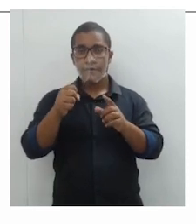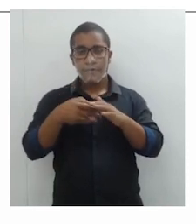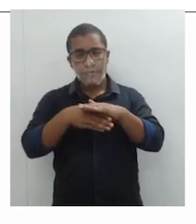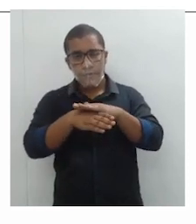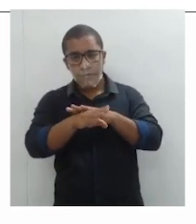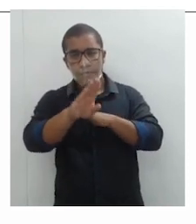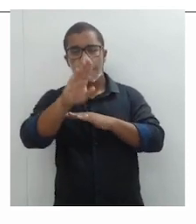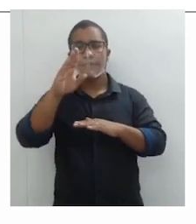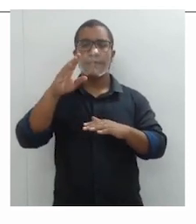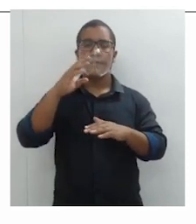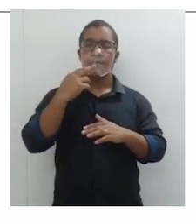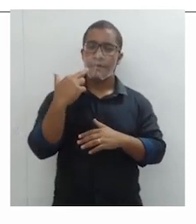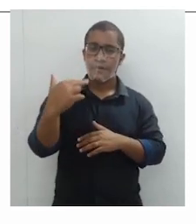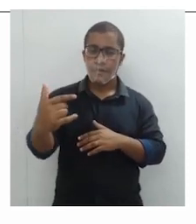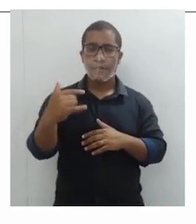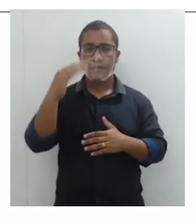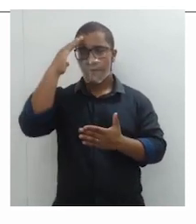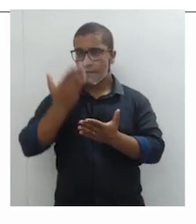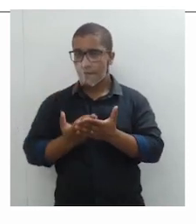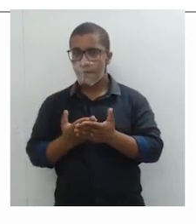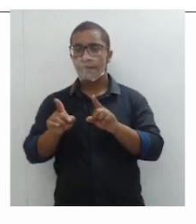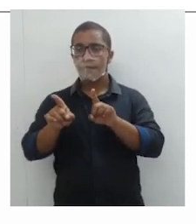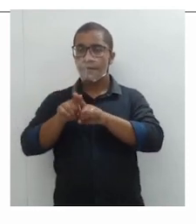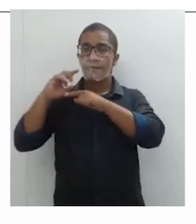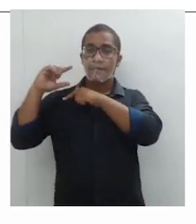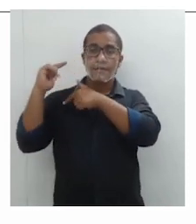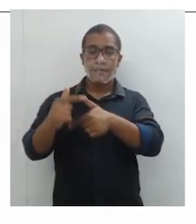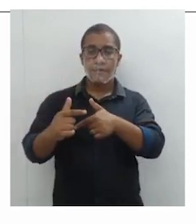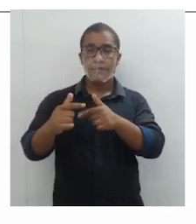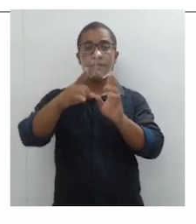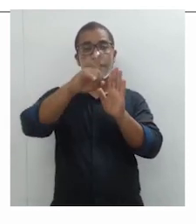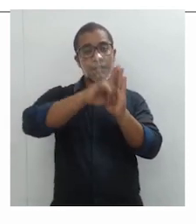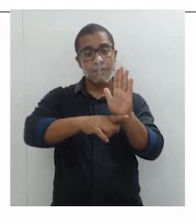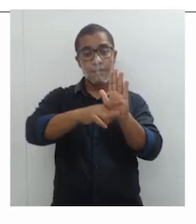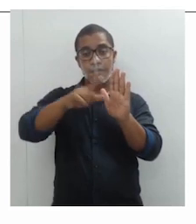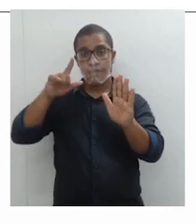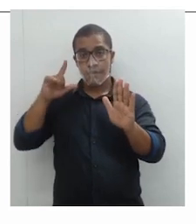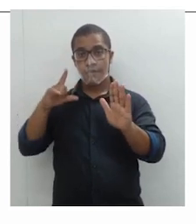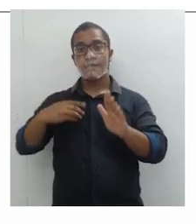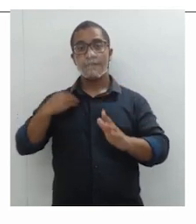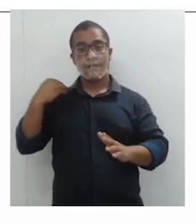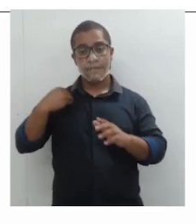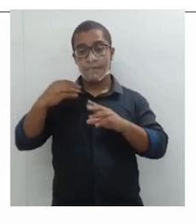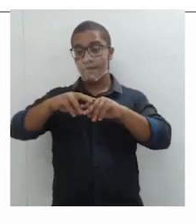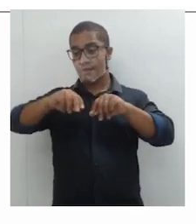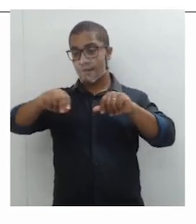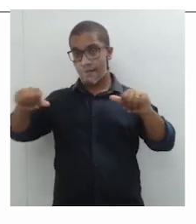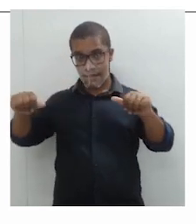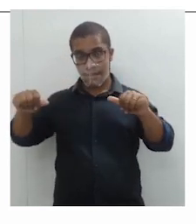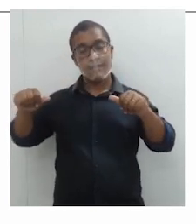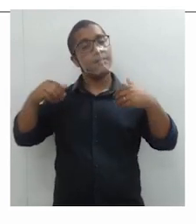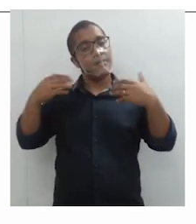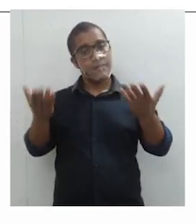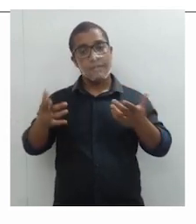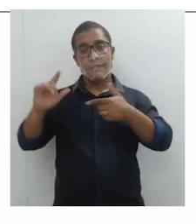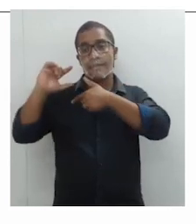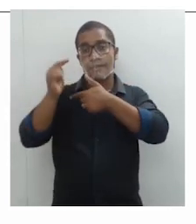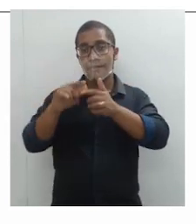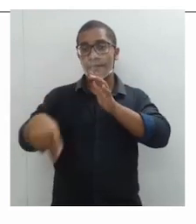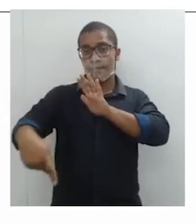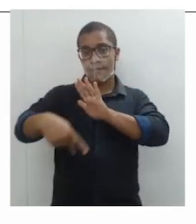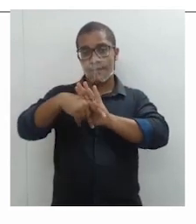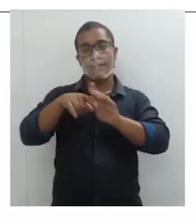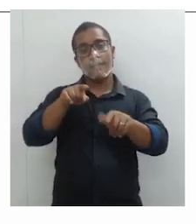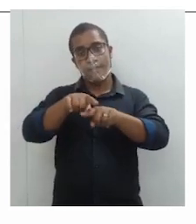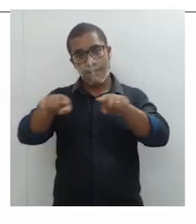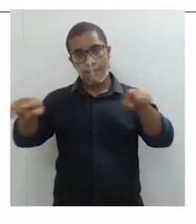crenças e tradições e os direitos originários sobre as terras que tradicionalmente ocupam